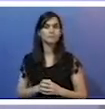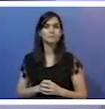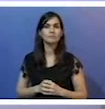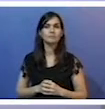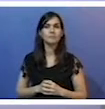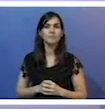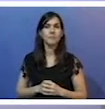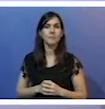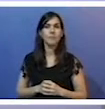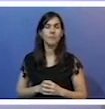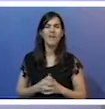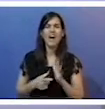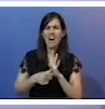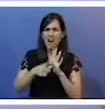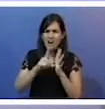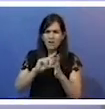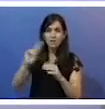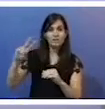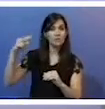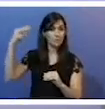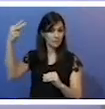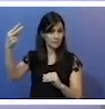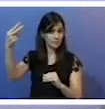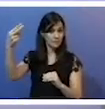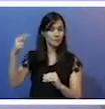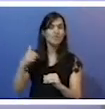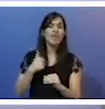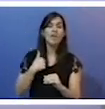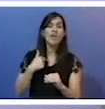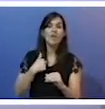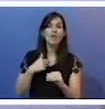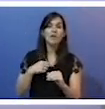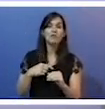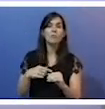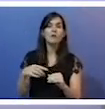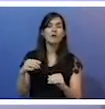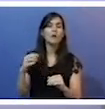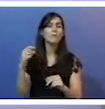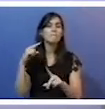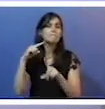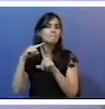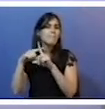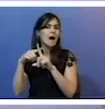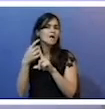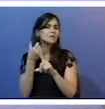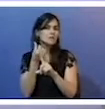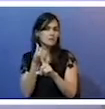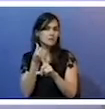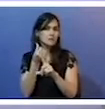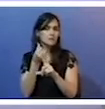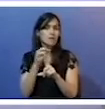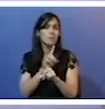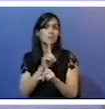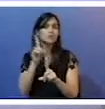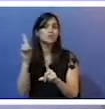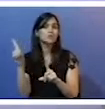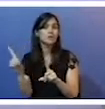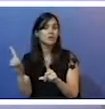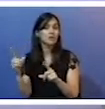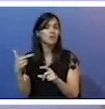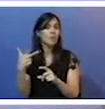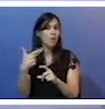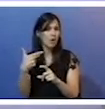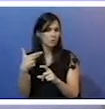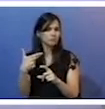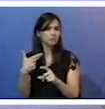agora aqui ó antes de levar o quadrado eu vou passar esse mais seis do lado direito do sinal de igual